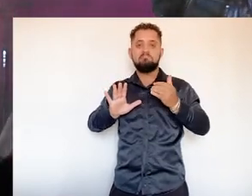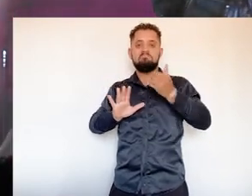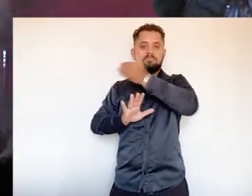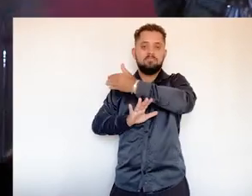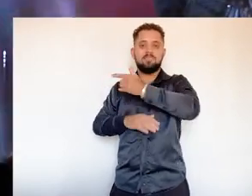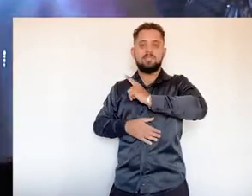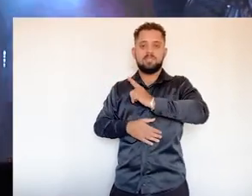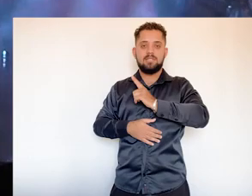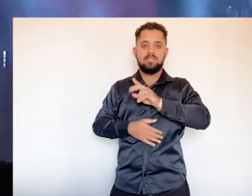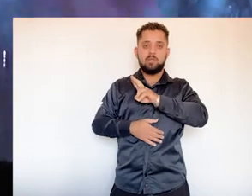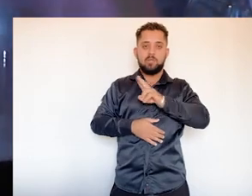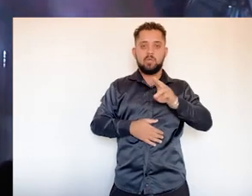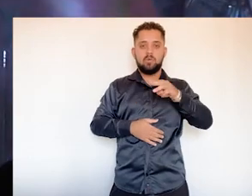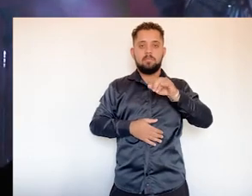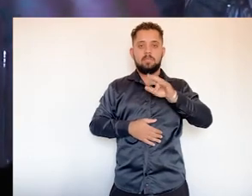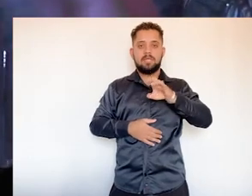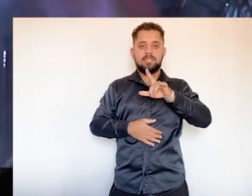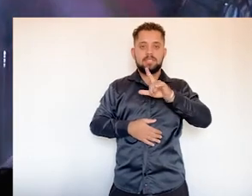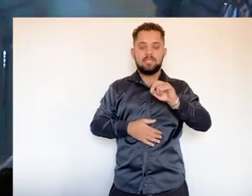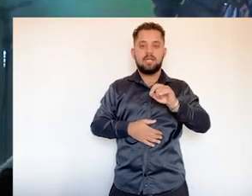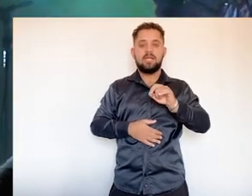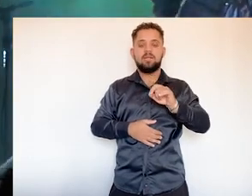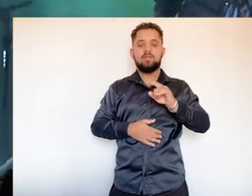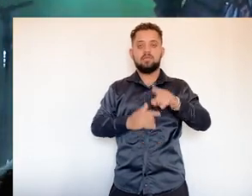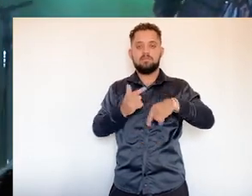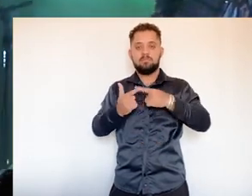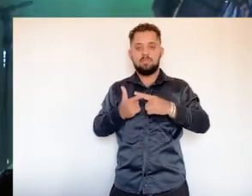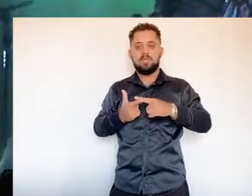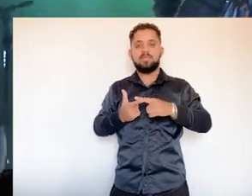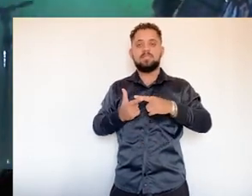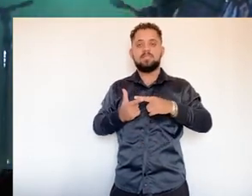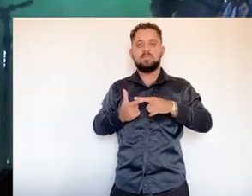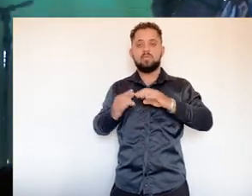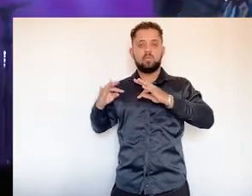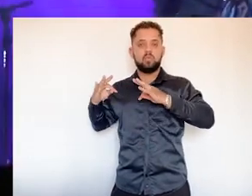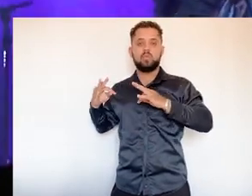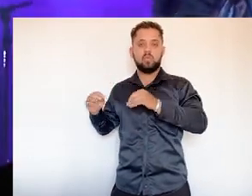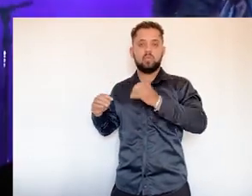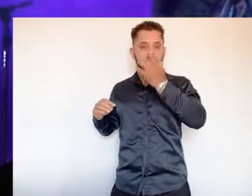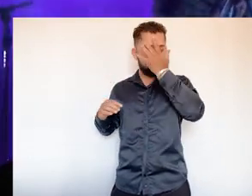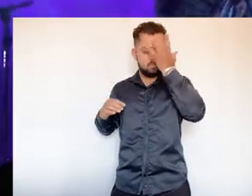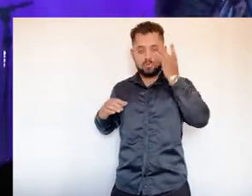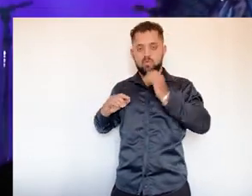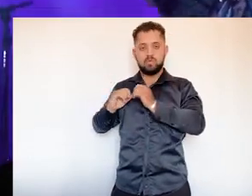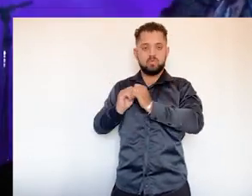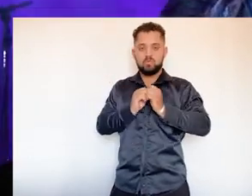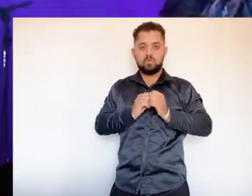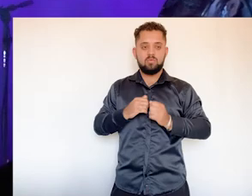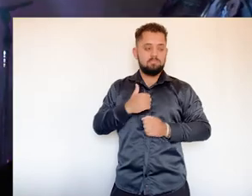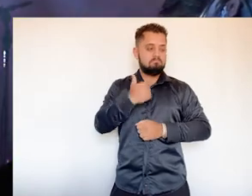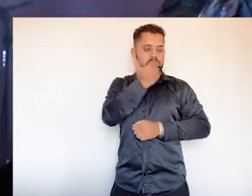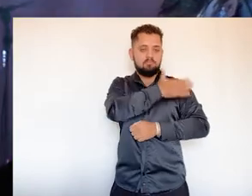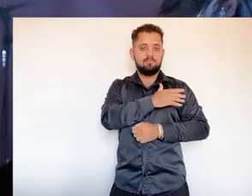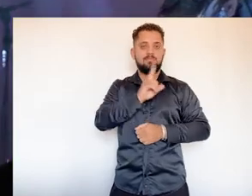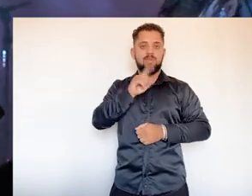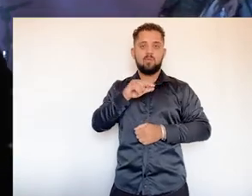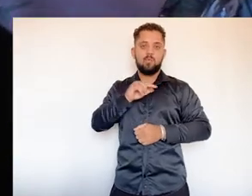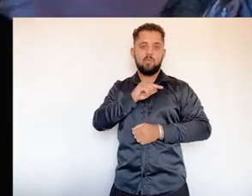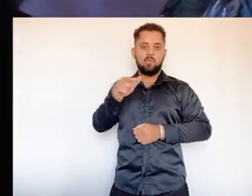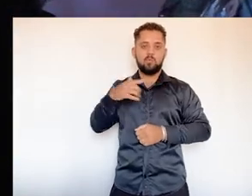Emos, meu zabumbeiro, minha cria, meu filho. Esse daqui é outra cria, outro